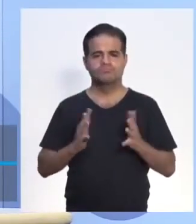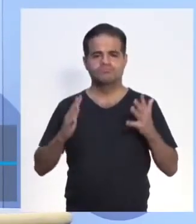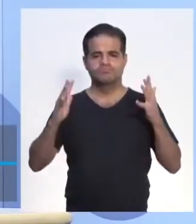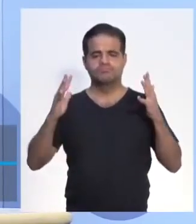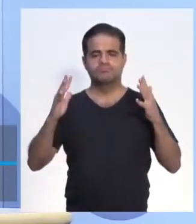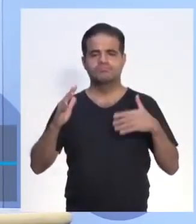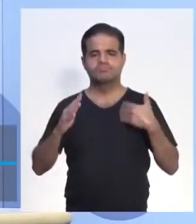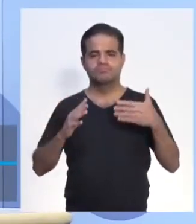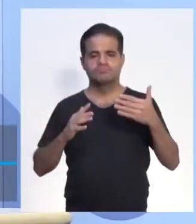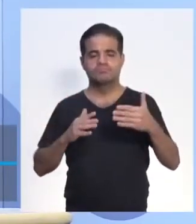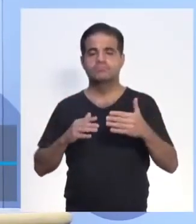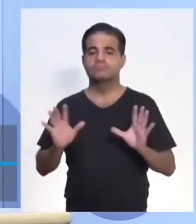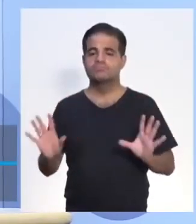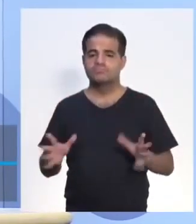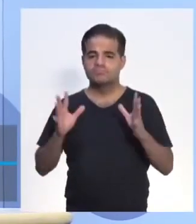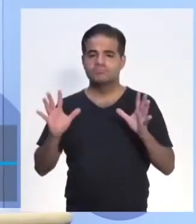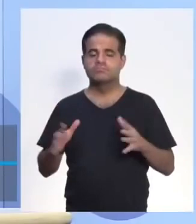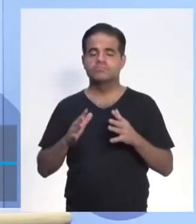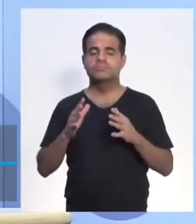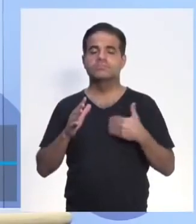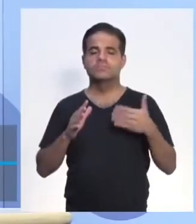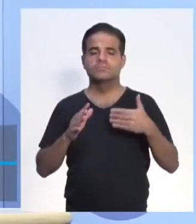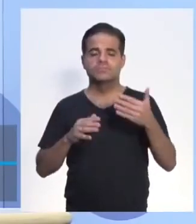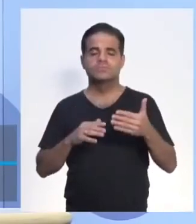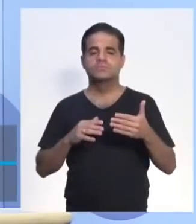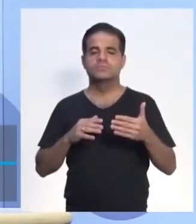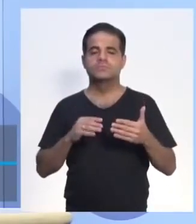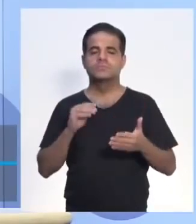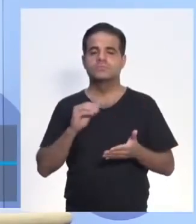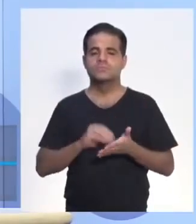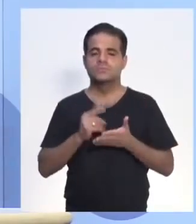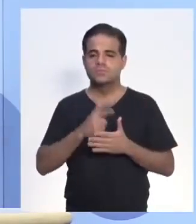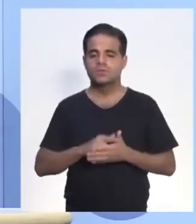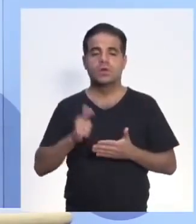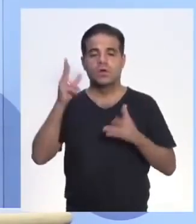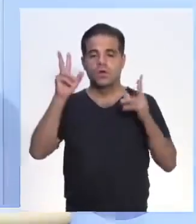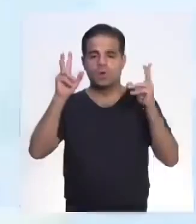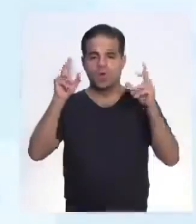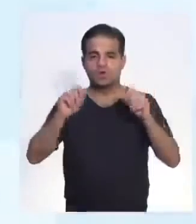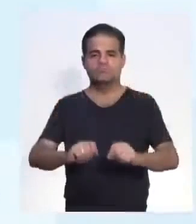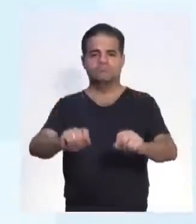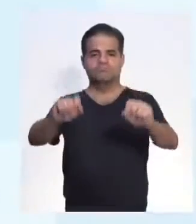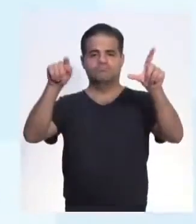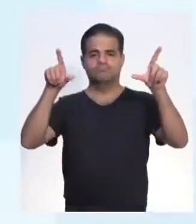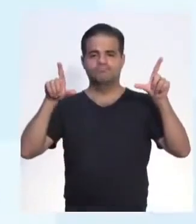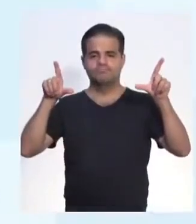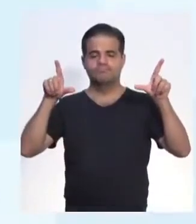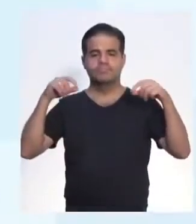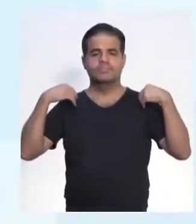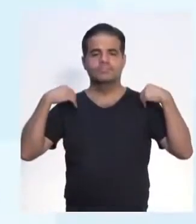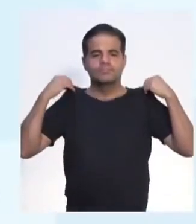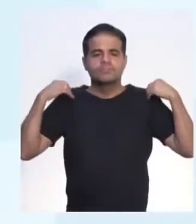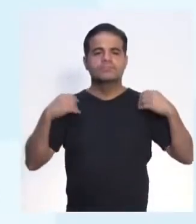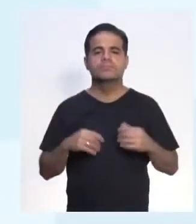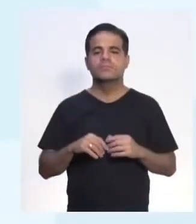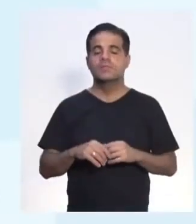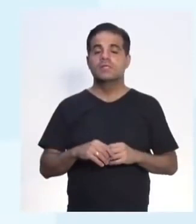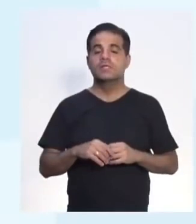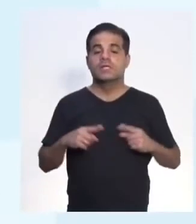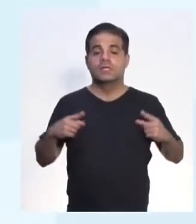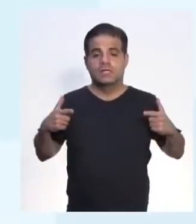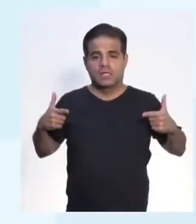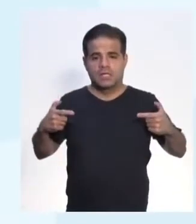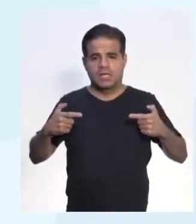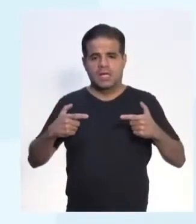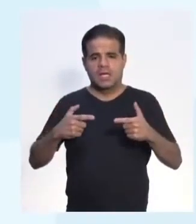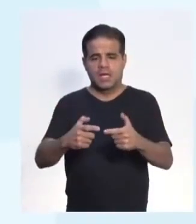brilhantemente aí e estimulando vocês. Vamos para a próxima tela. Guerra Fria na